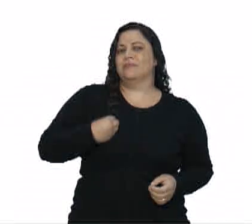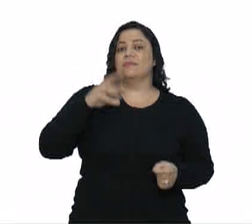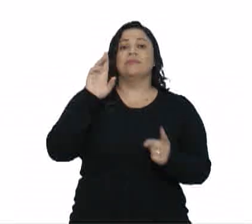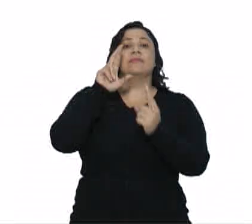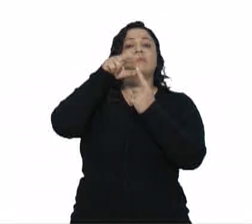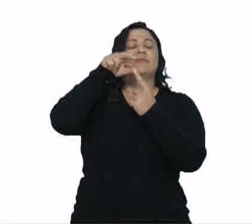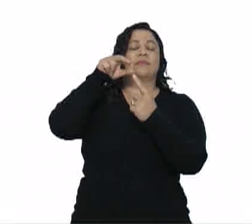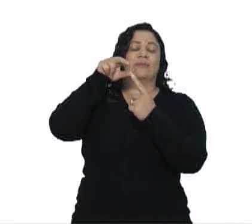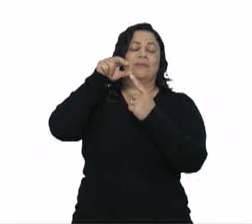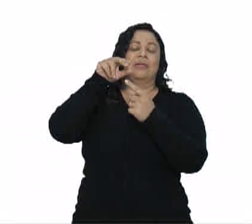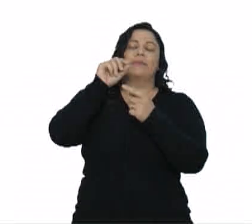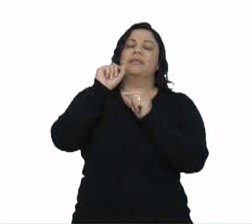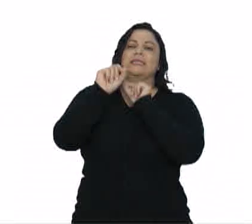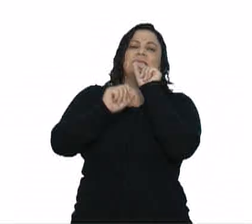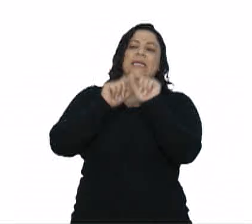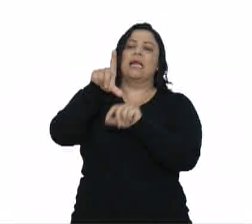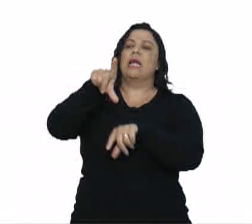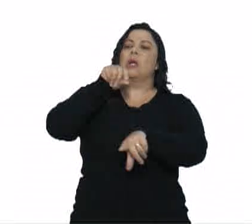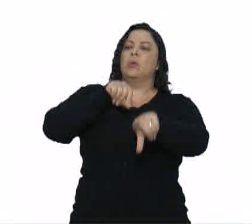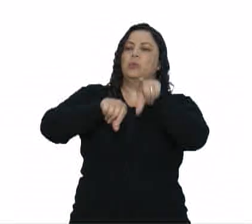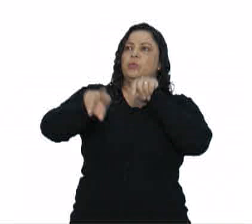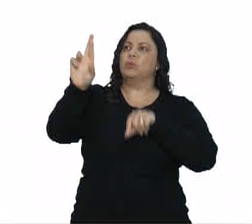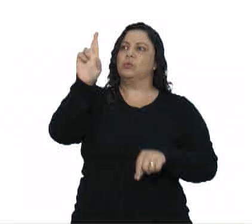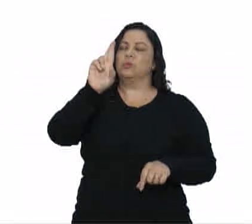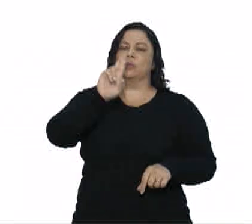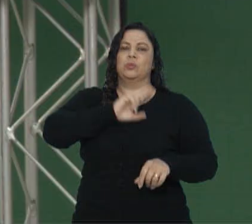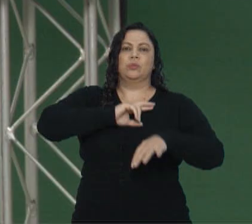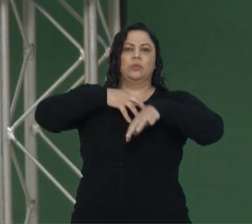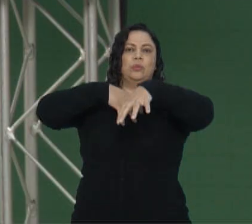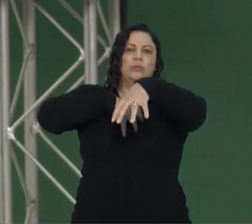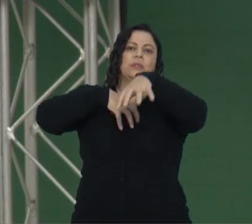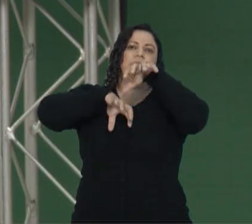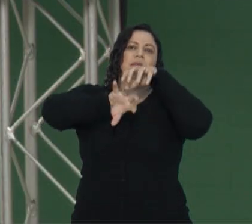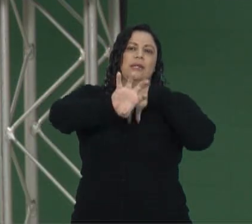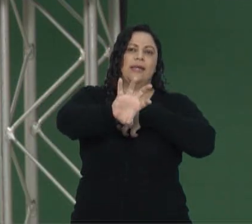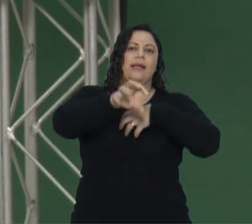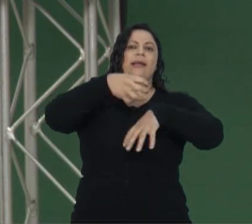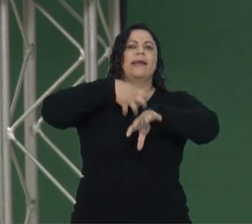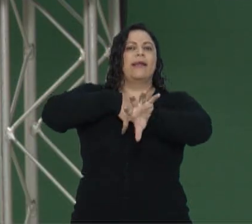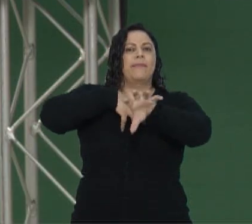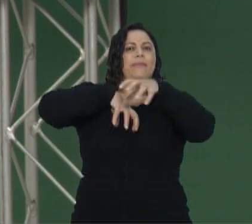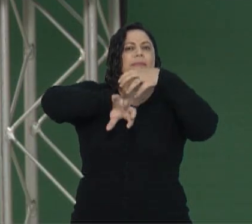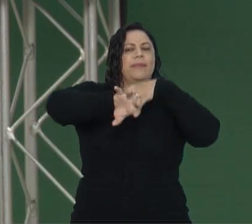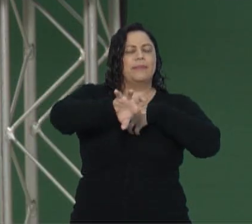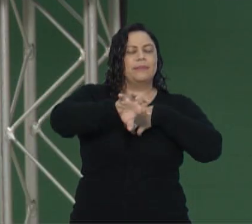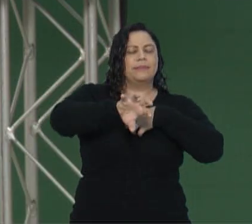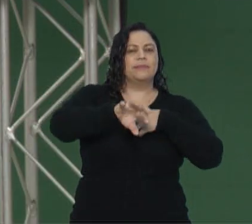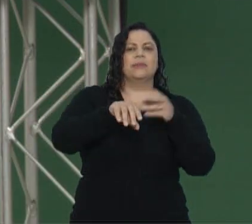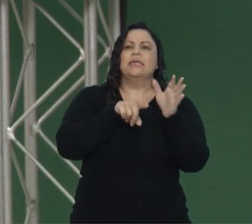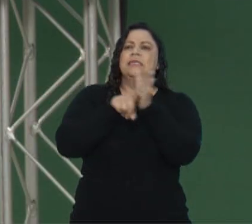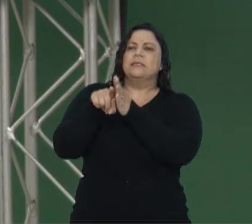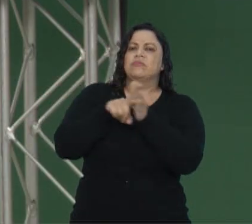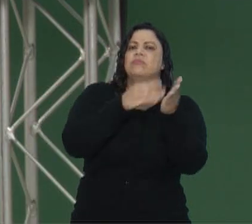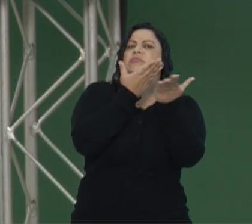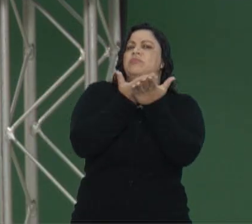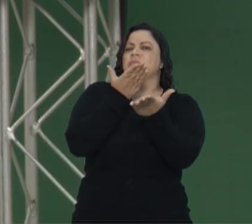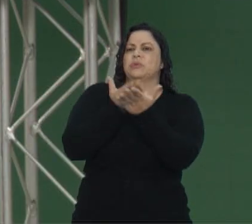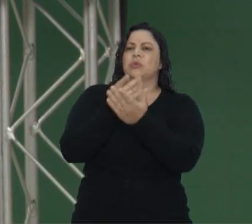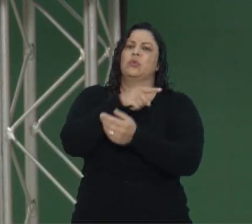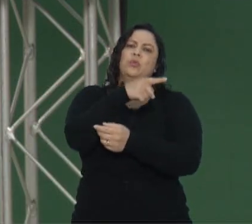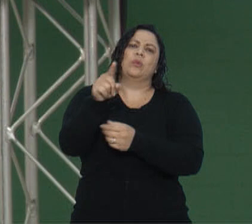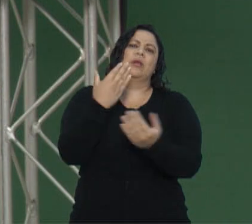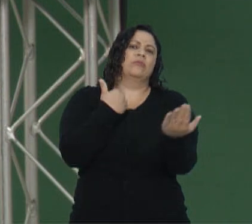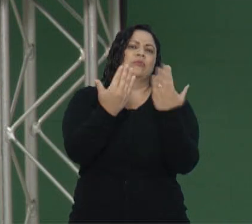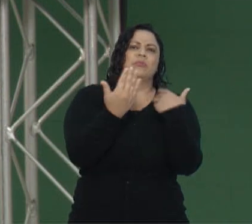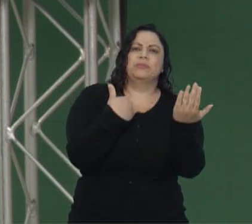da religião ou atividade de empatia. Veja que são estudos científicos que trazem isso, né? Isso aí não é uma conversa, a gente não